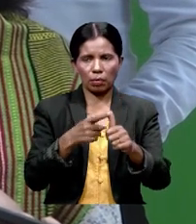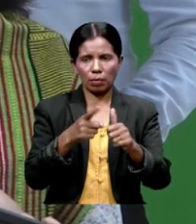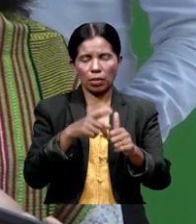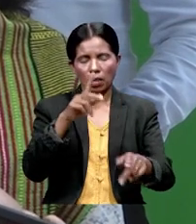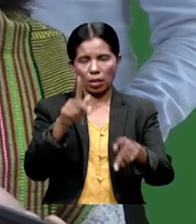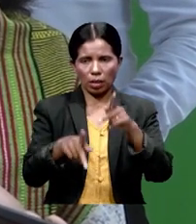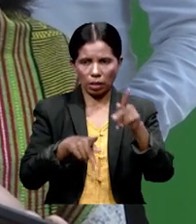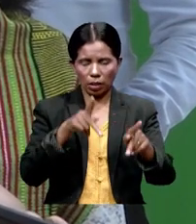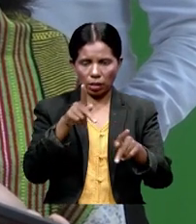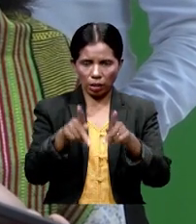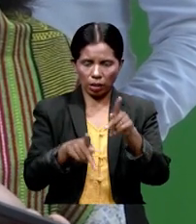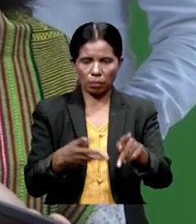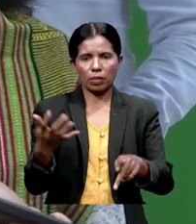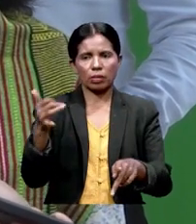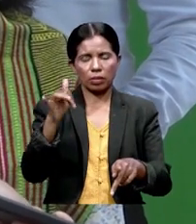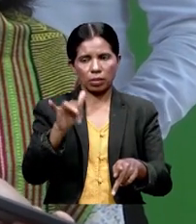vez